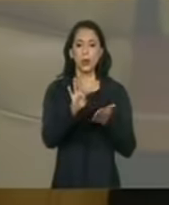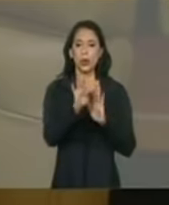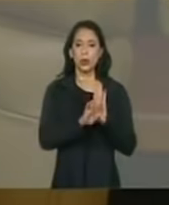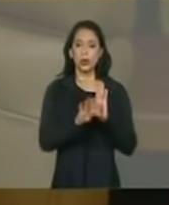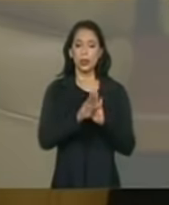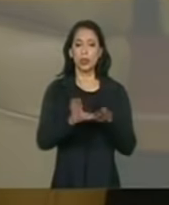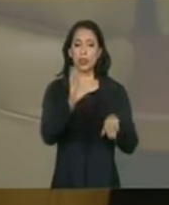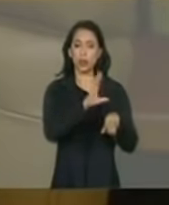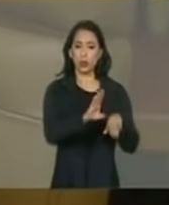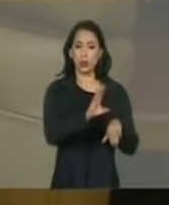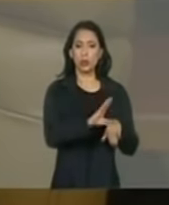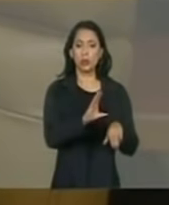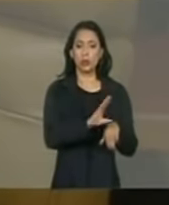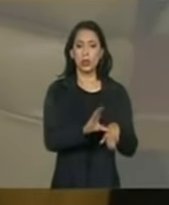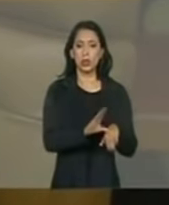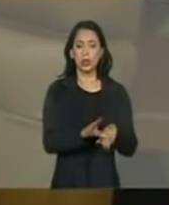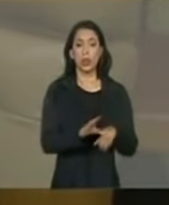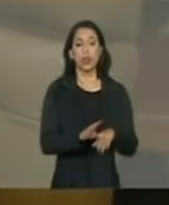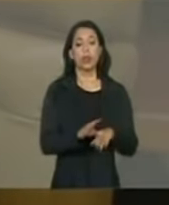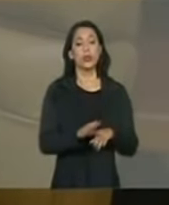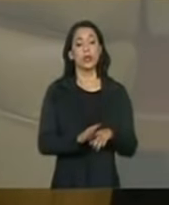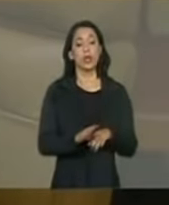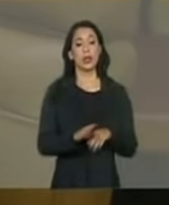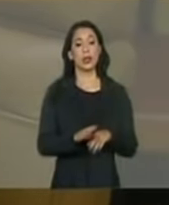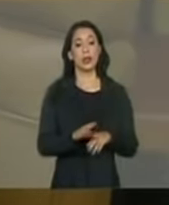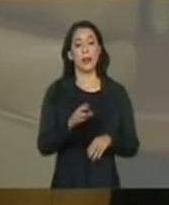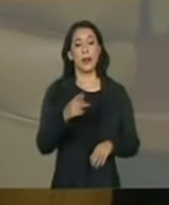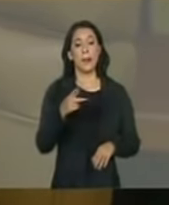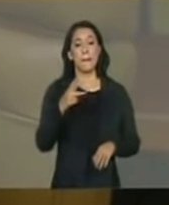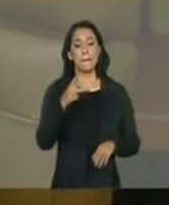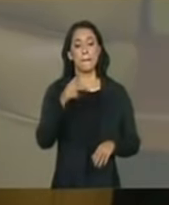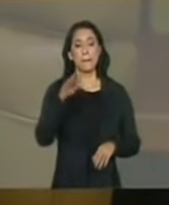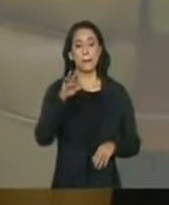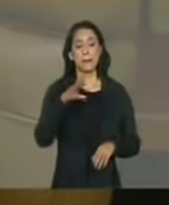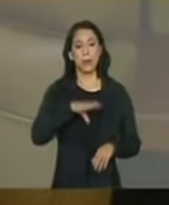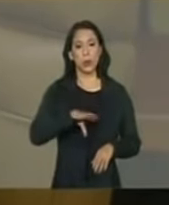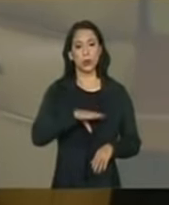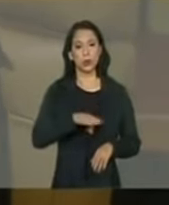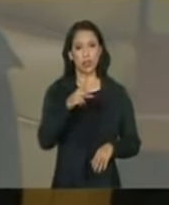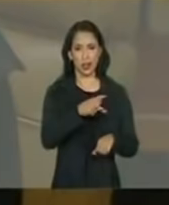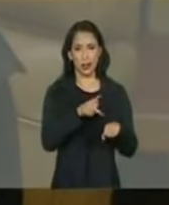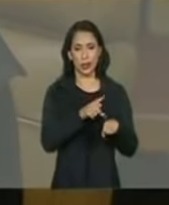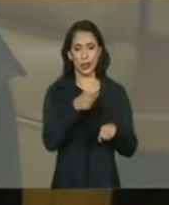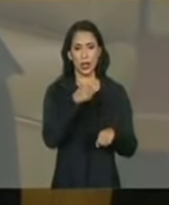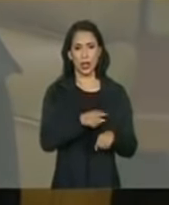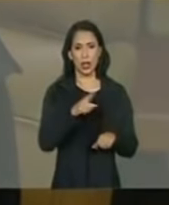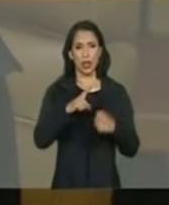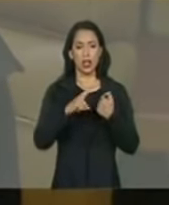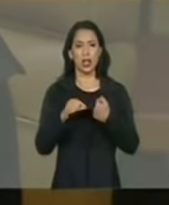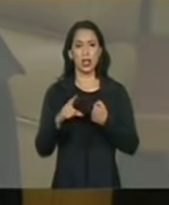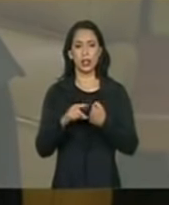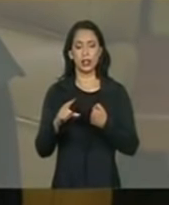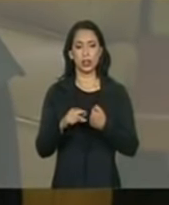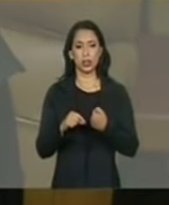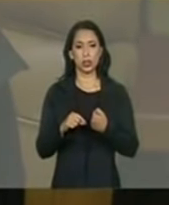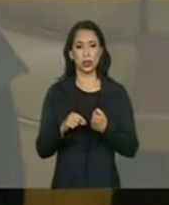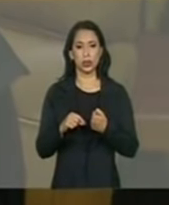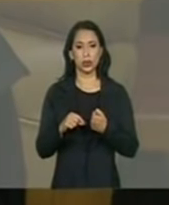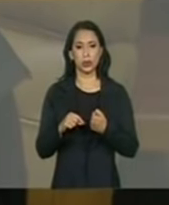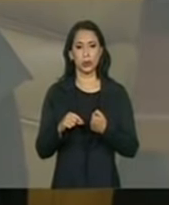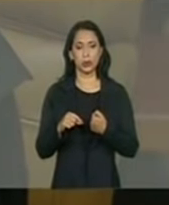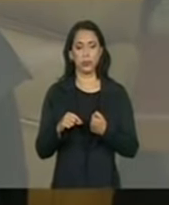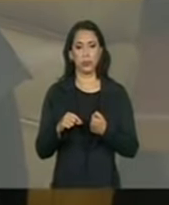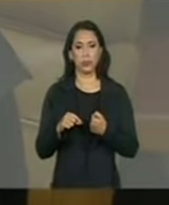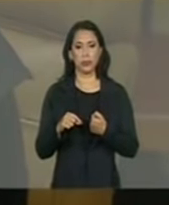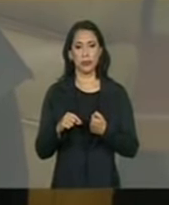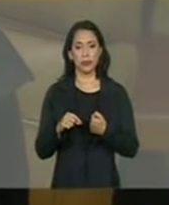da república portuguesa cujo artigo tal agora não me lembro de cabeça deixe de ver é cujo artigo